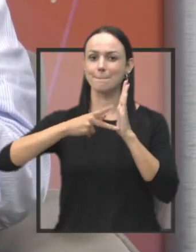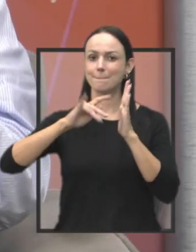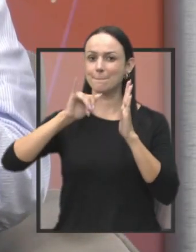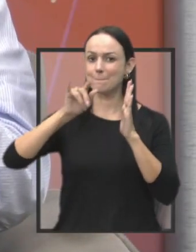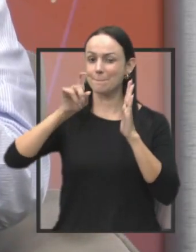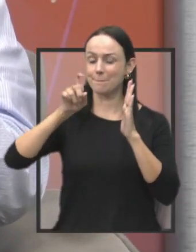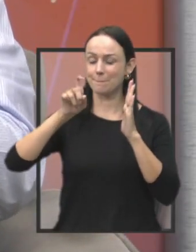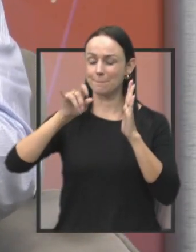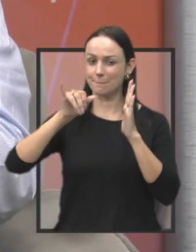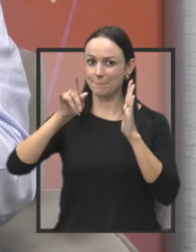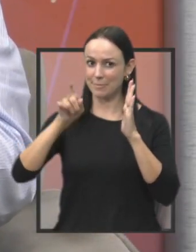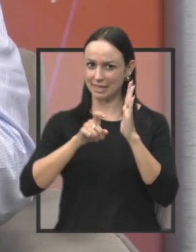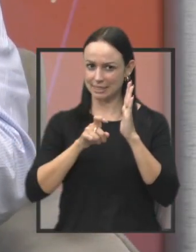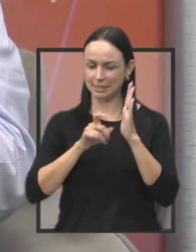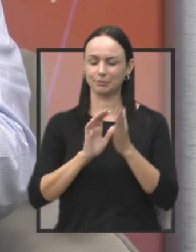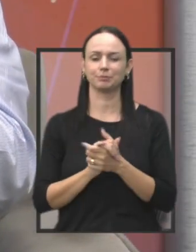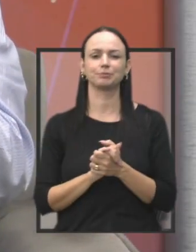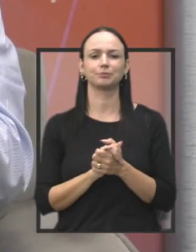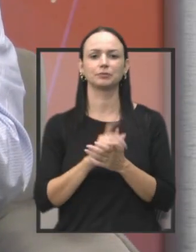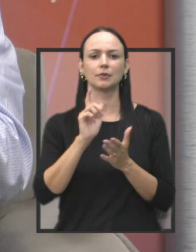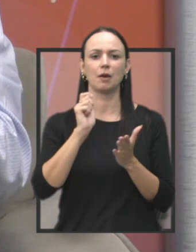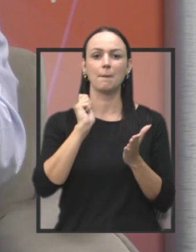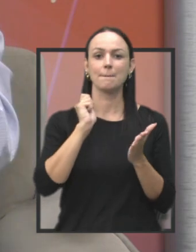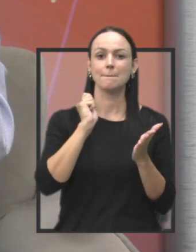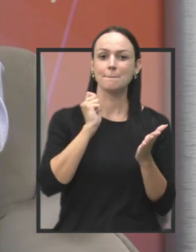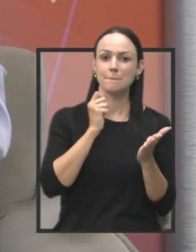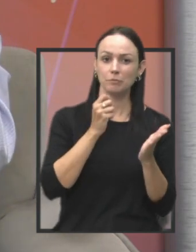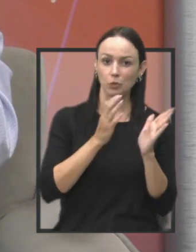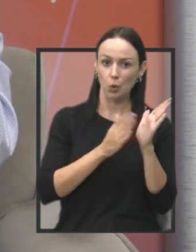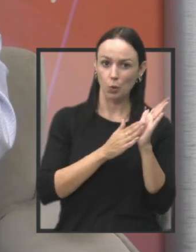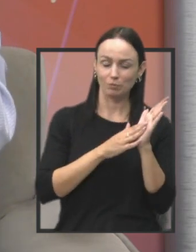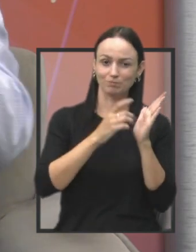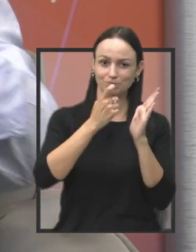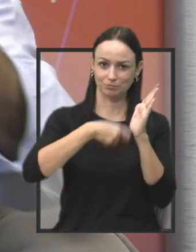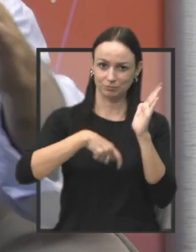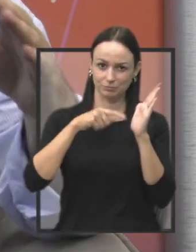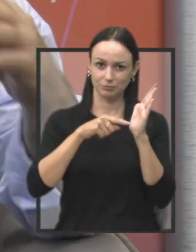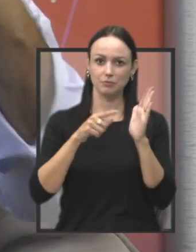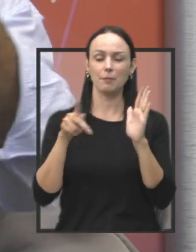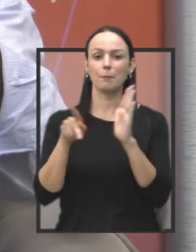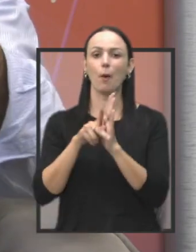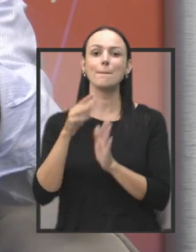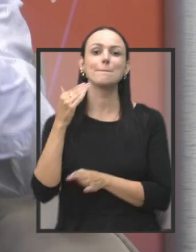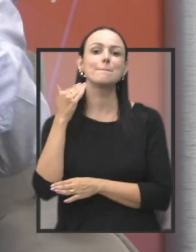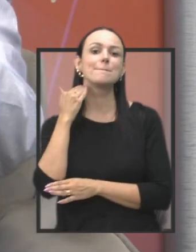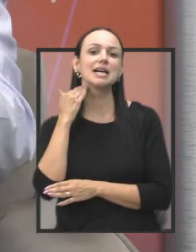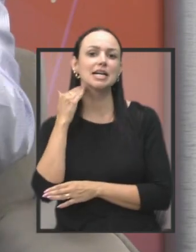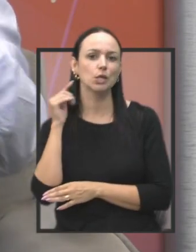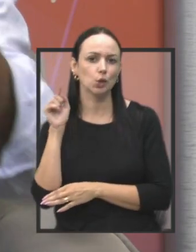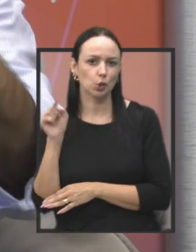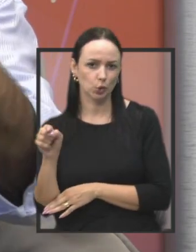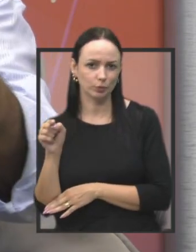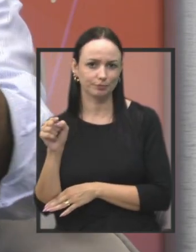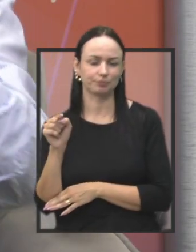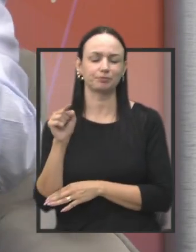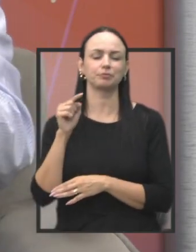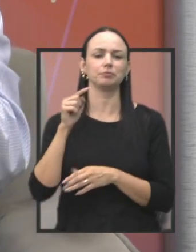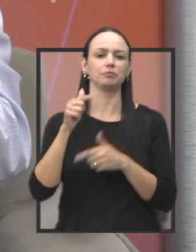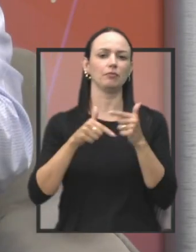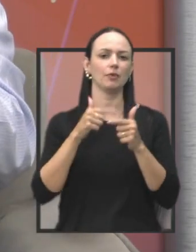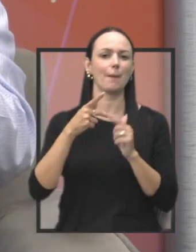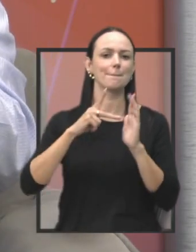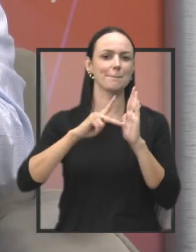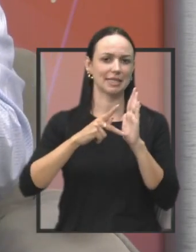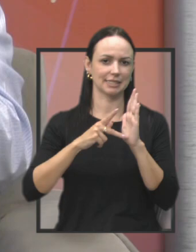questão de cobrança, aí cobrar o PIX é uma questão bancária. Cobrar o serviço do PIX,